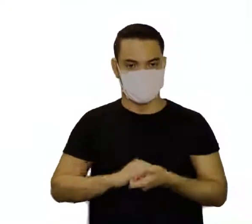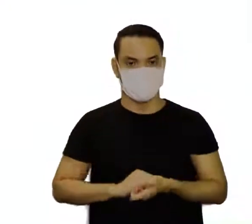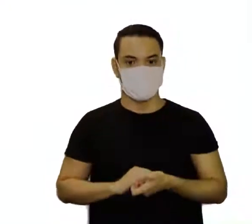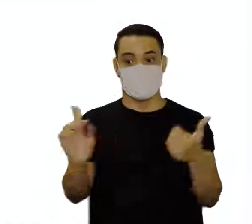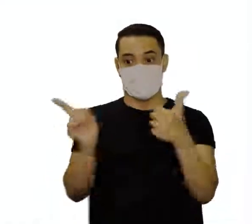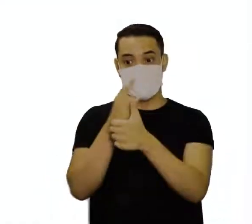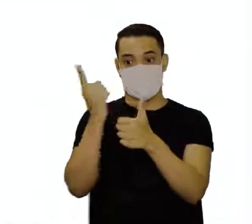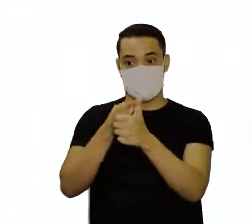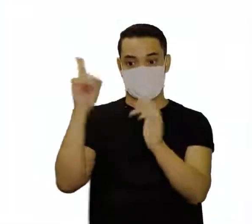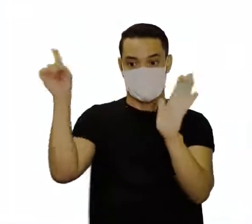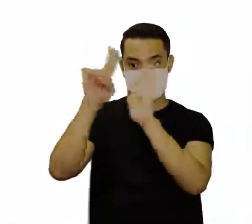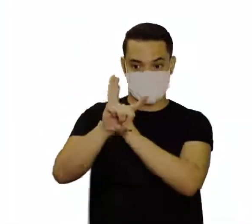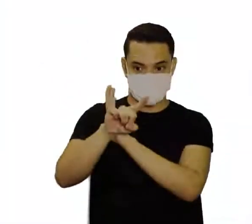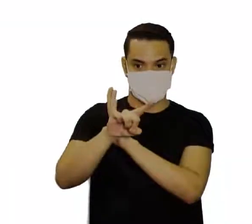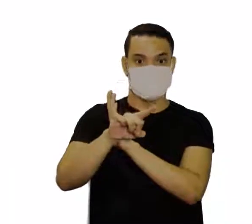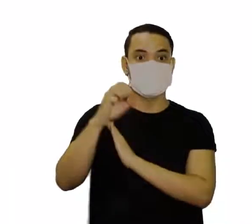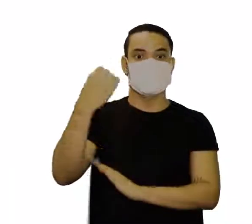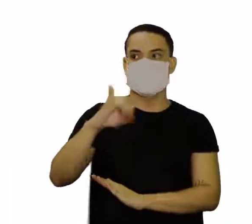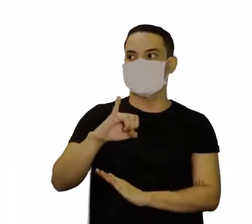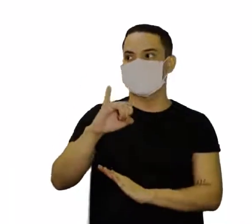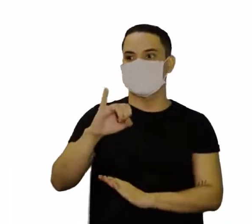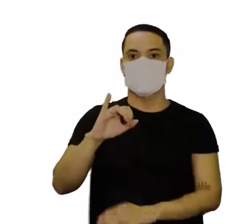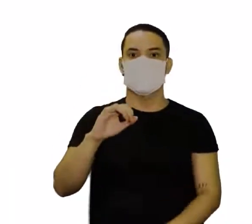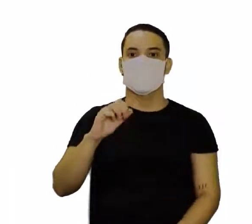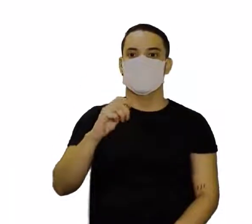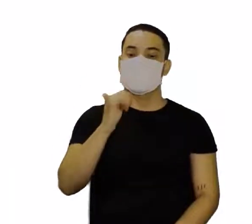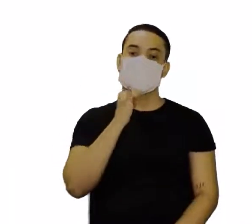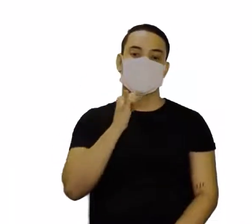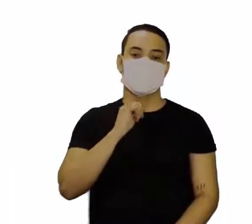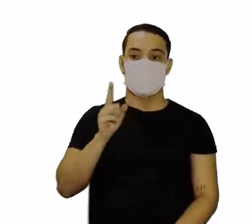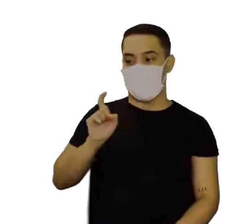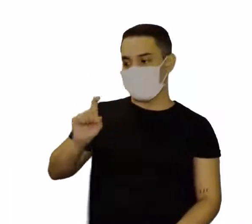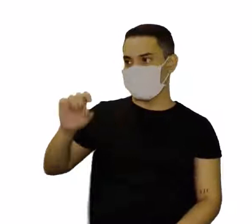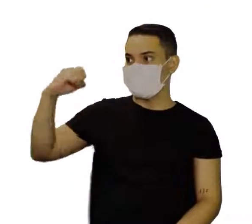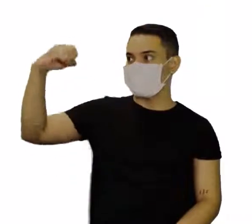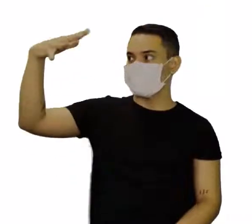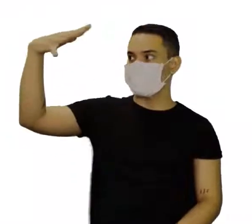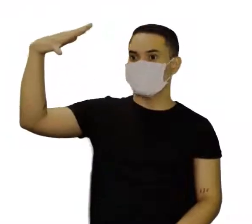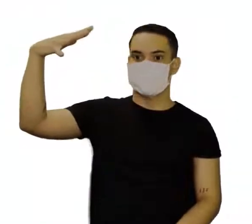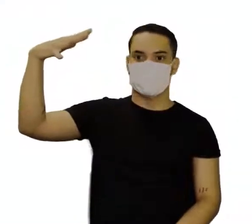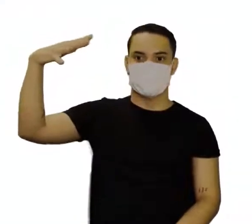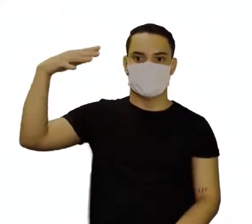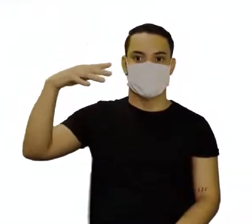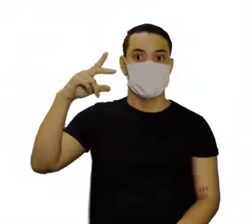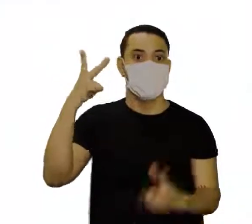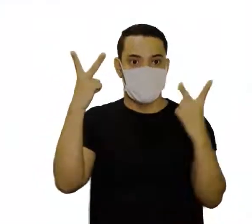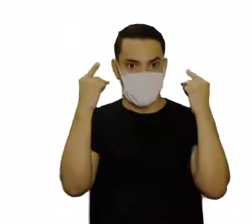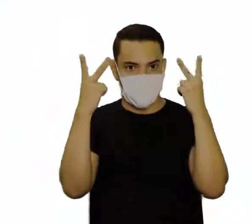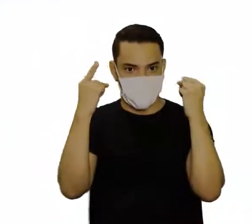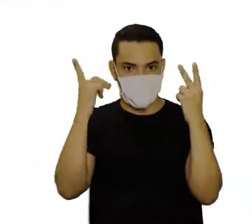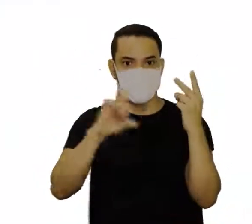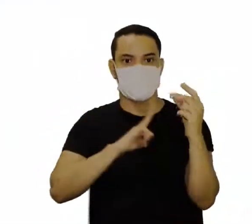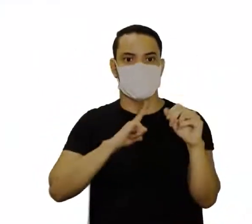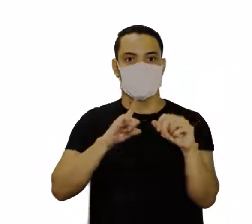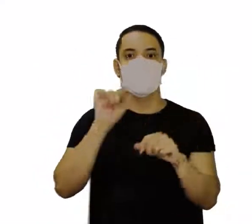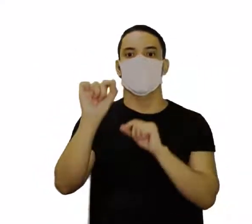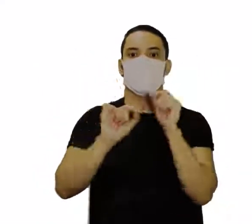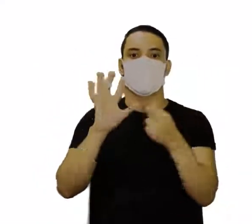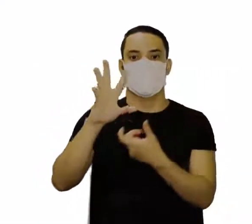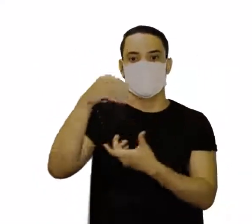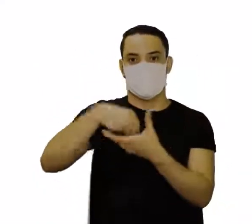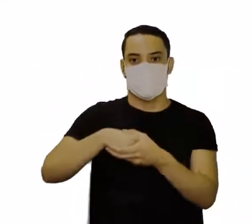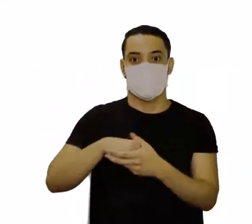Primeira questão, se ligarmos uma lâmpada incandescente comum, que que tem resistência de